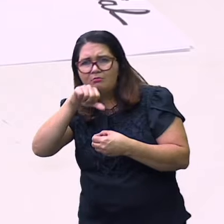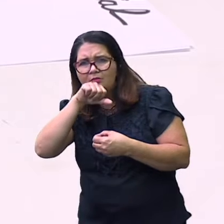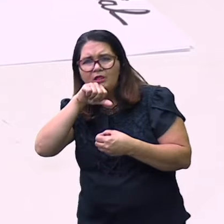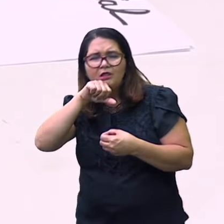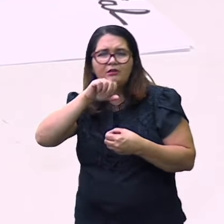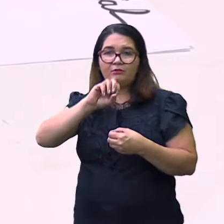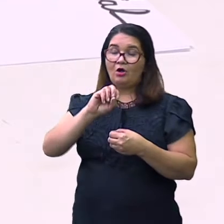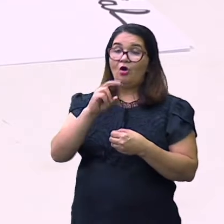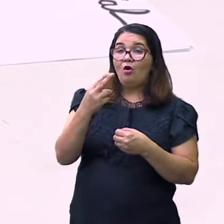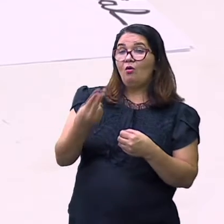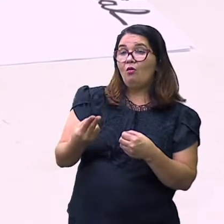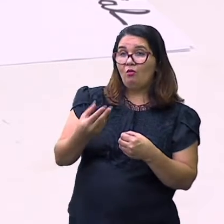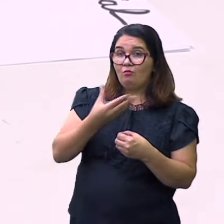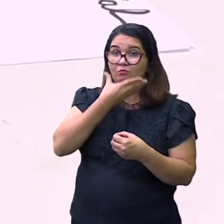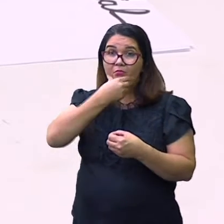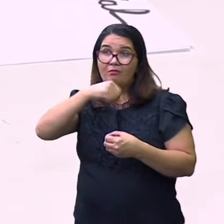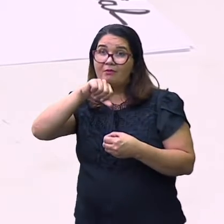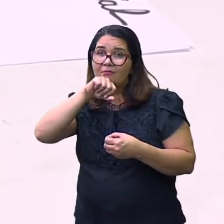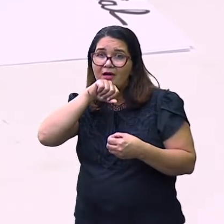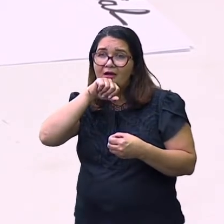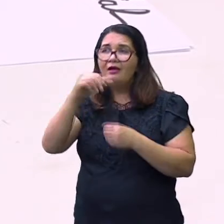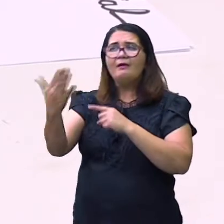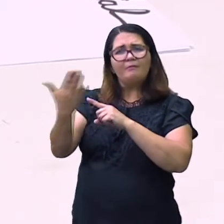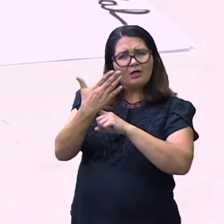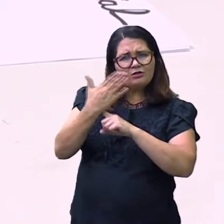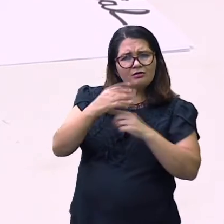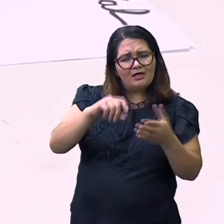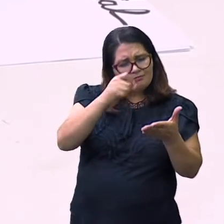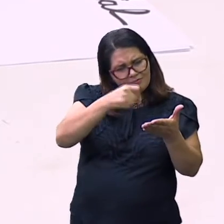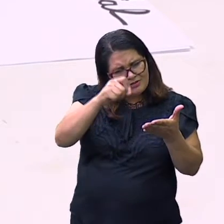na estrutura,